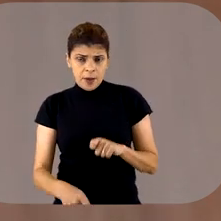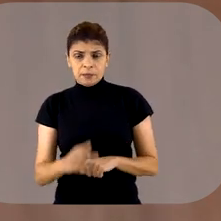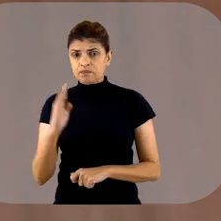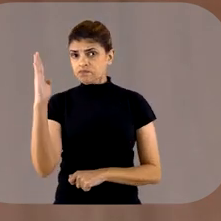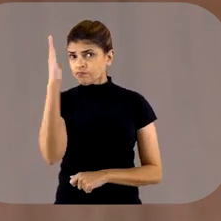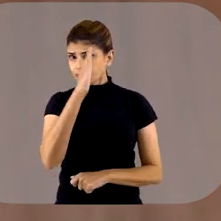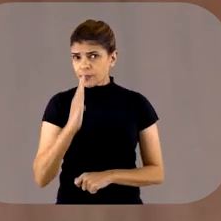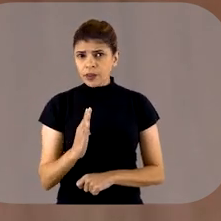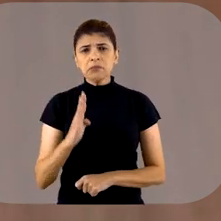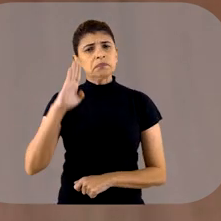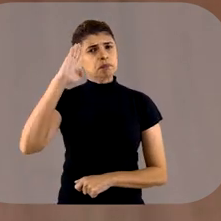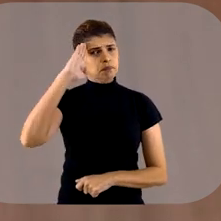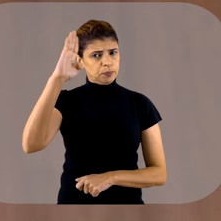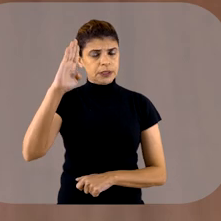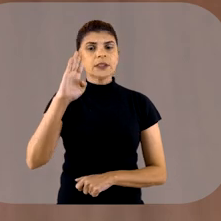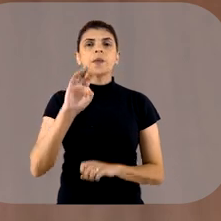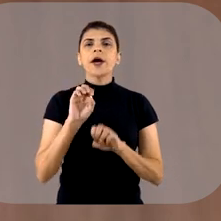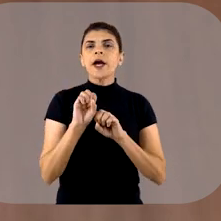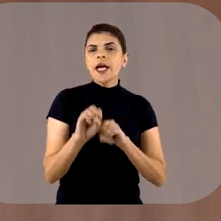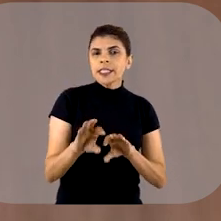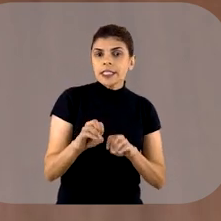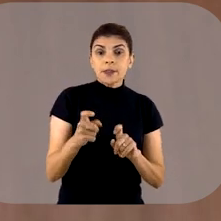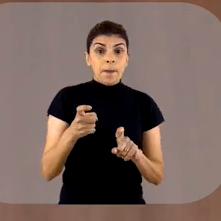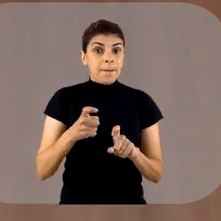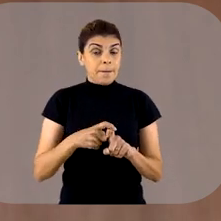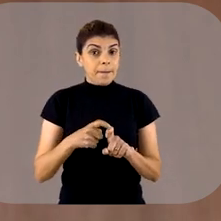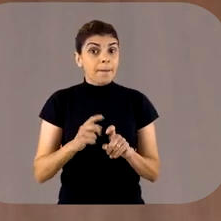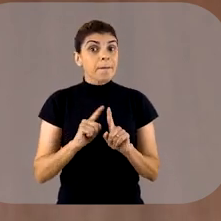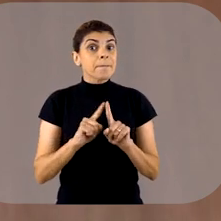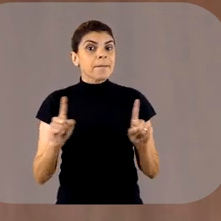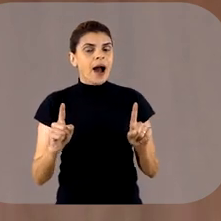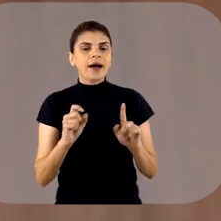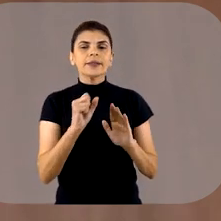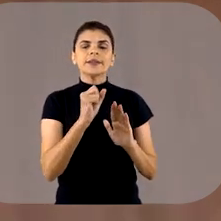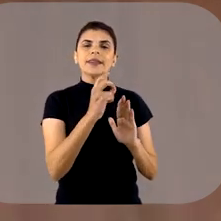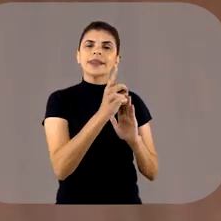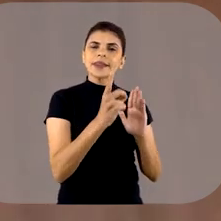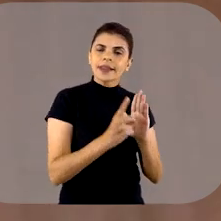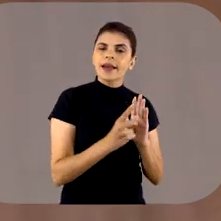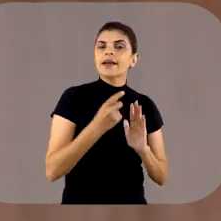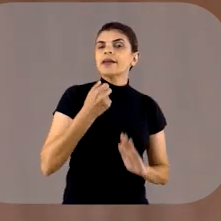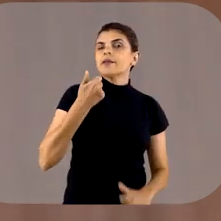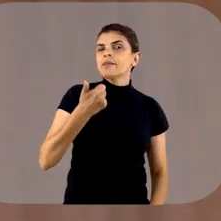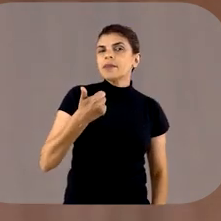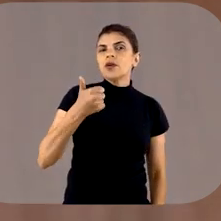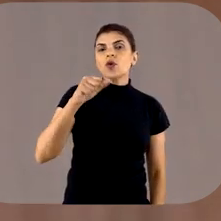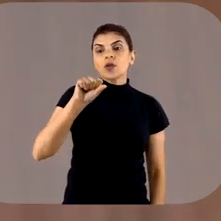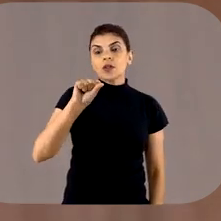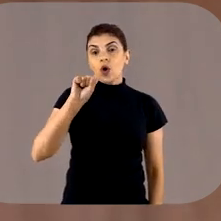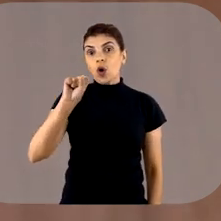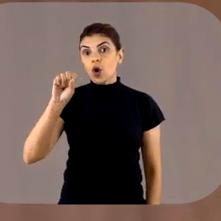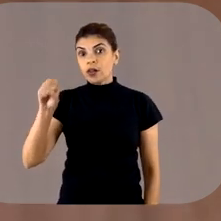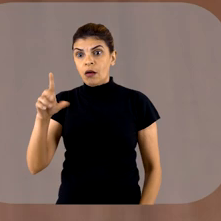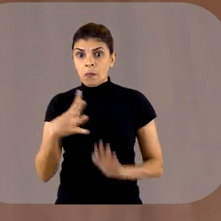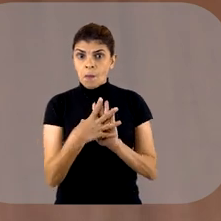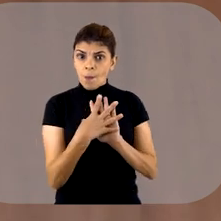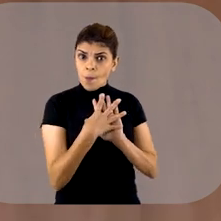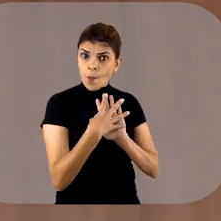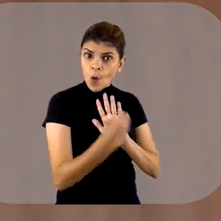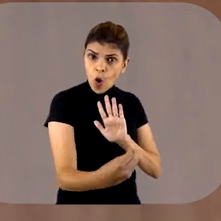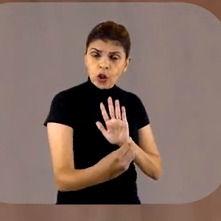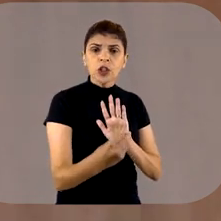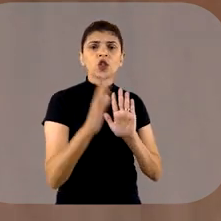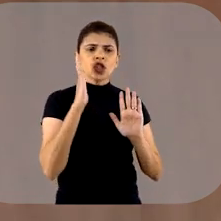eh eh eh foi fundamental para analizar o ensino médico mas já na década de 1880 eh esse